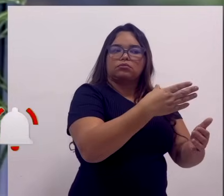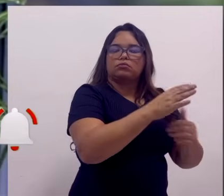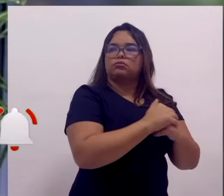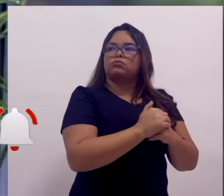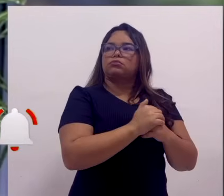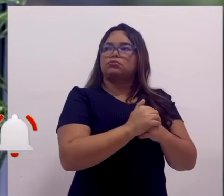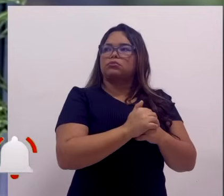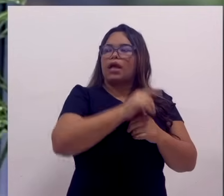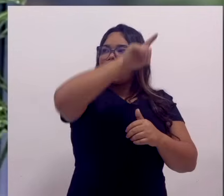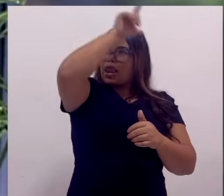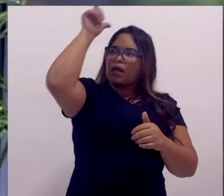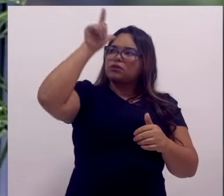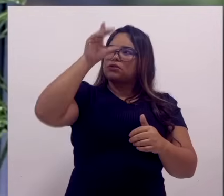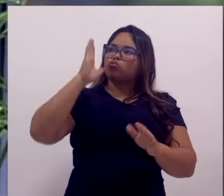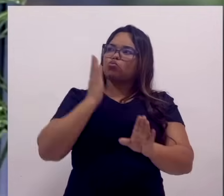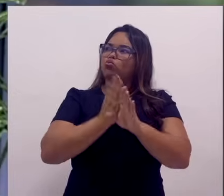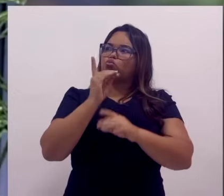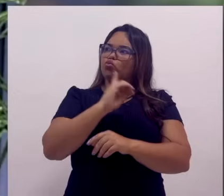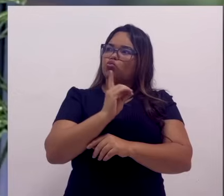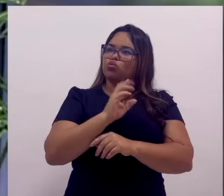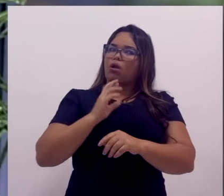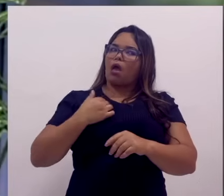Martinho não viu isso.